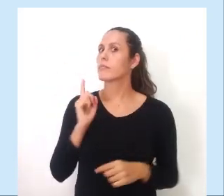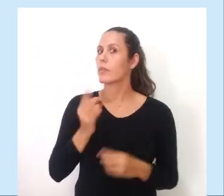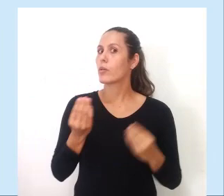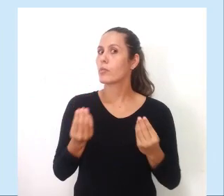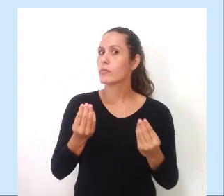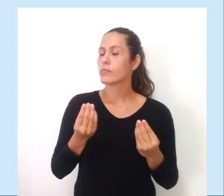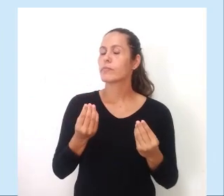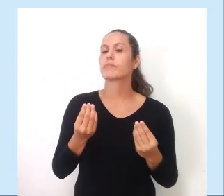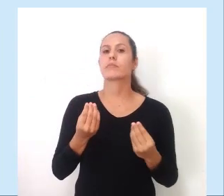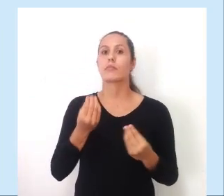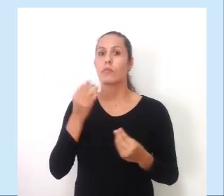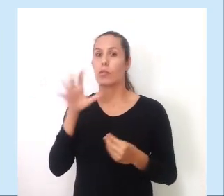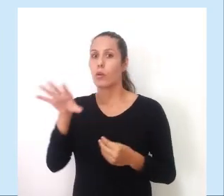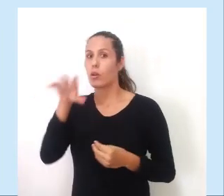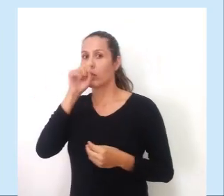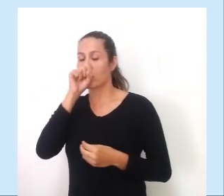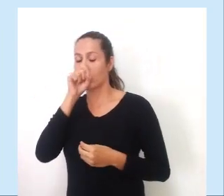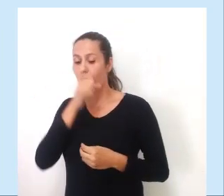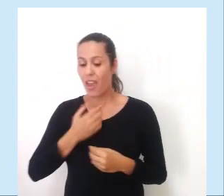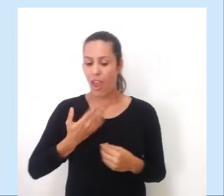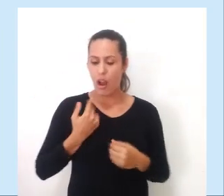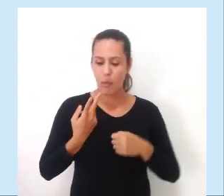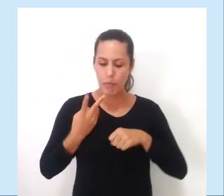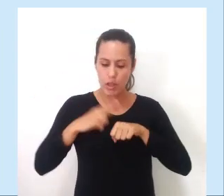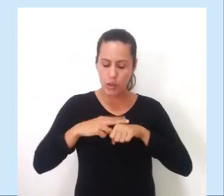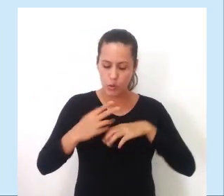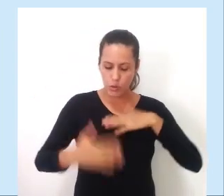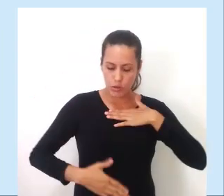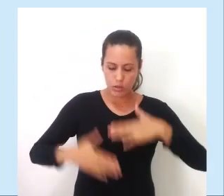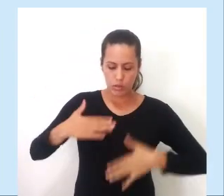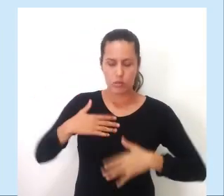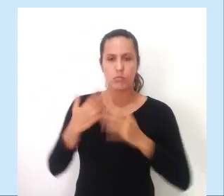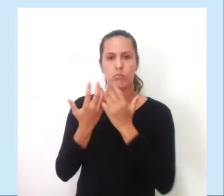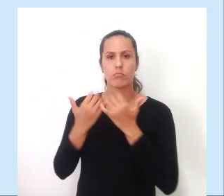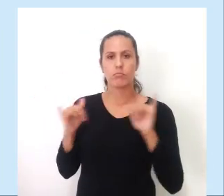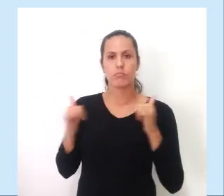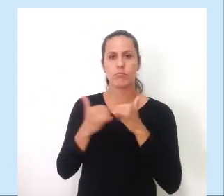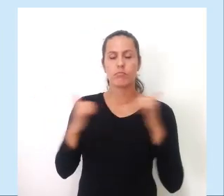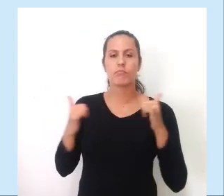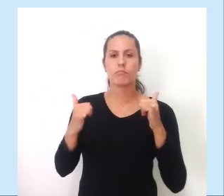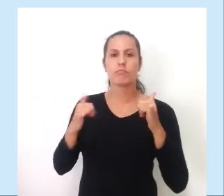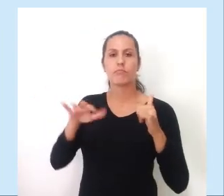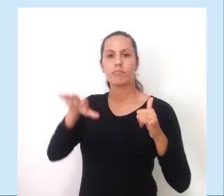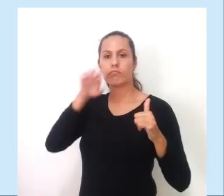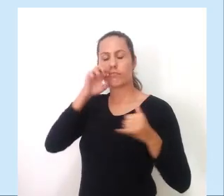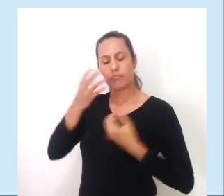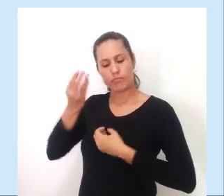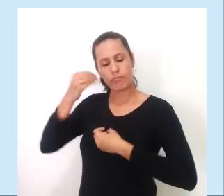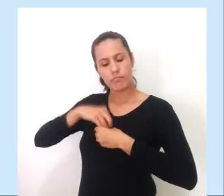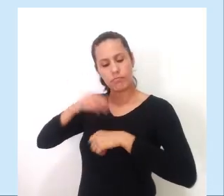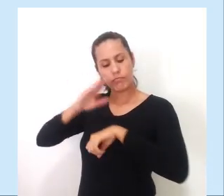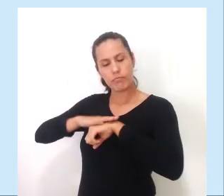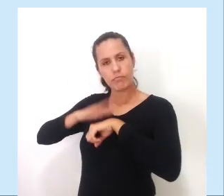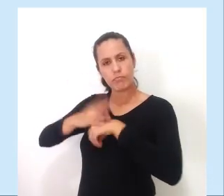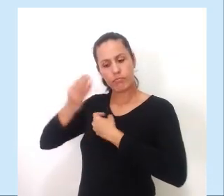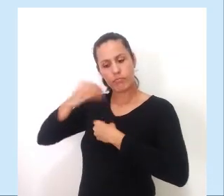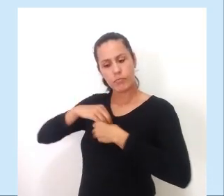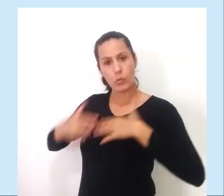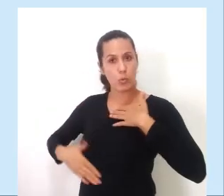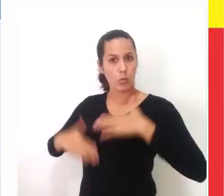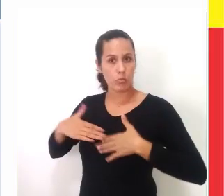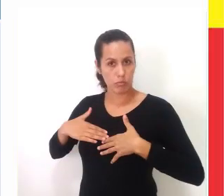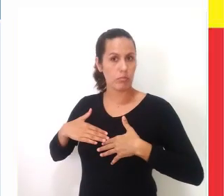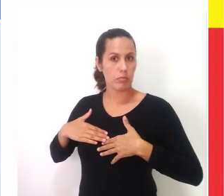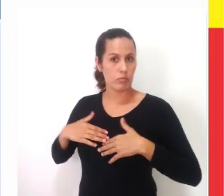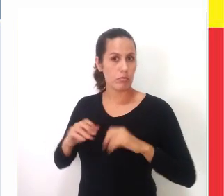oxigênio com alimento é que vai fazer com que ocorra a nossa respiração, nossa formação de energia para nossas